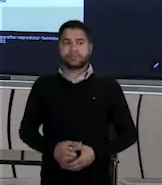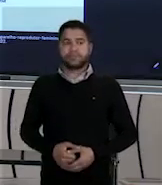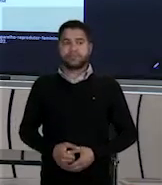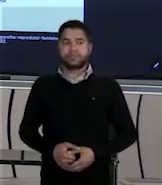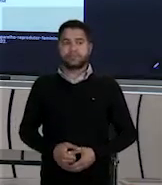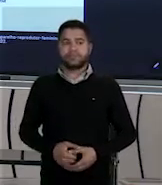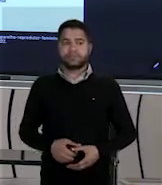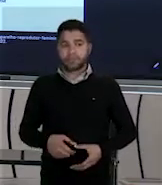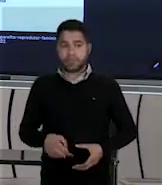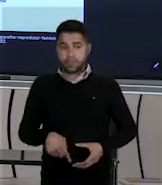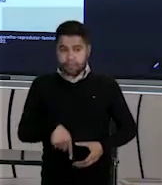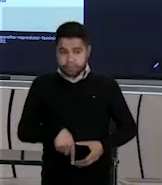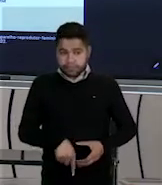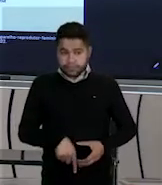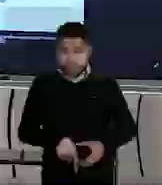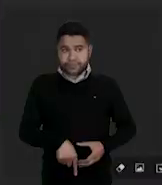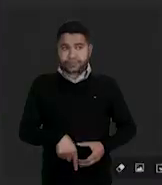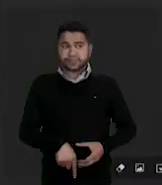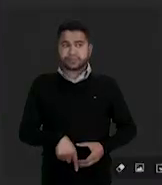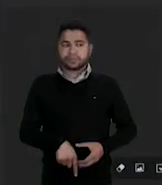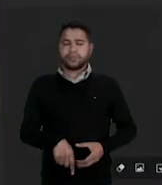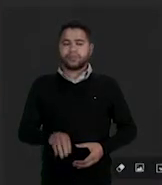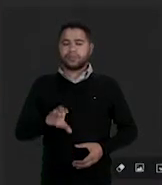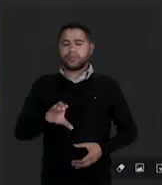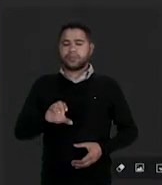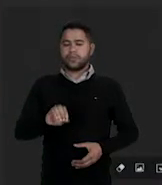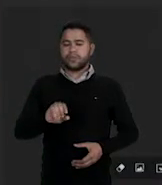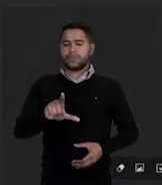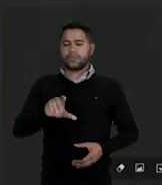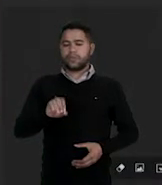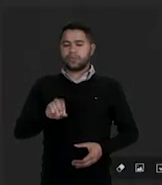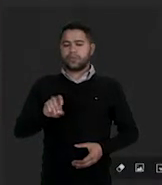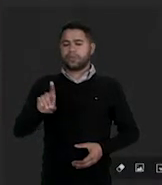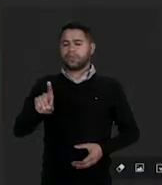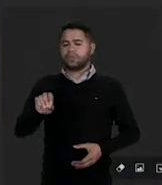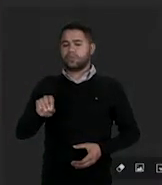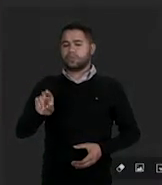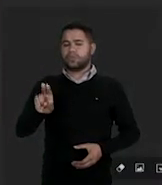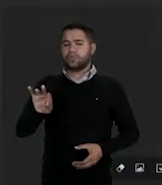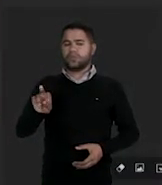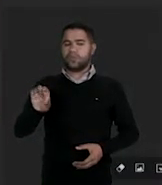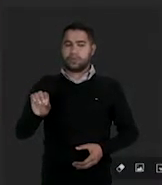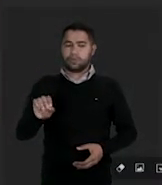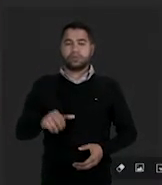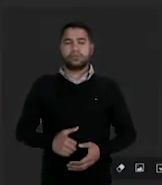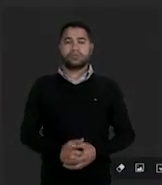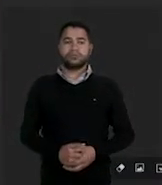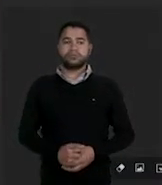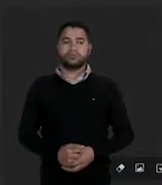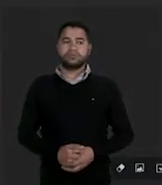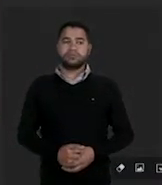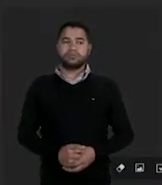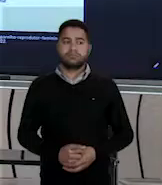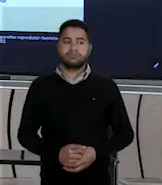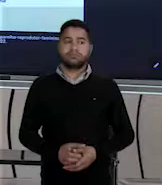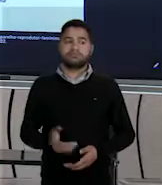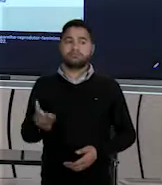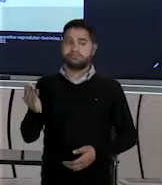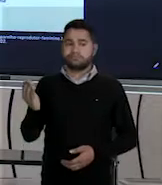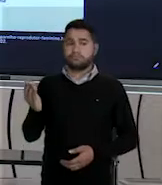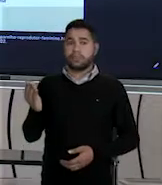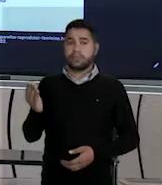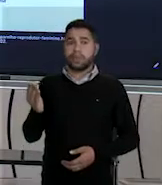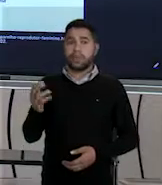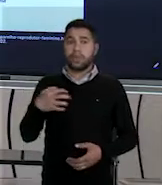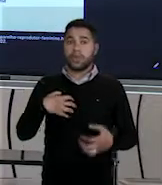Aqui a gente chama, né, a região do colo do útero, certo? Então, esse aqui é o